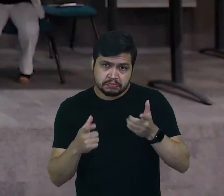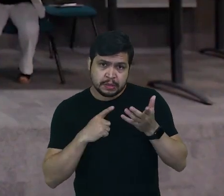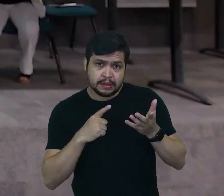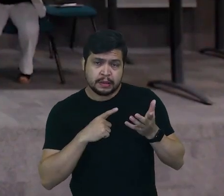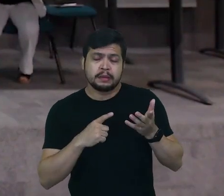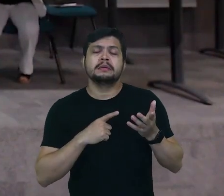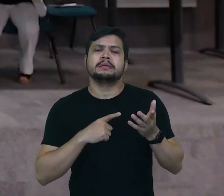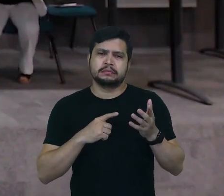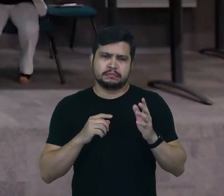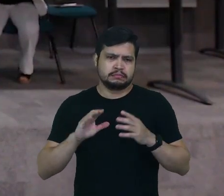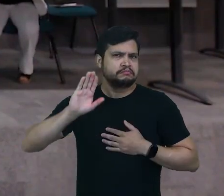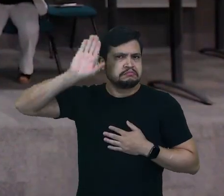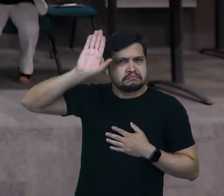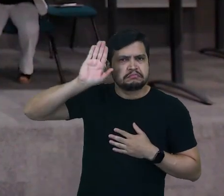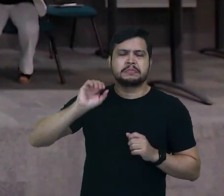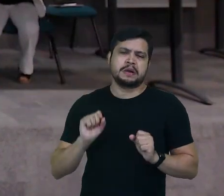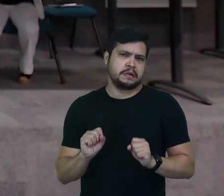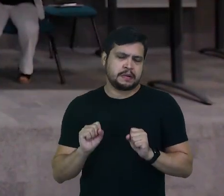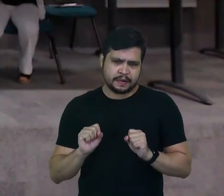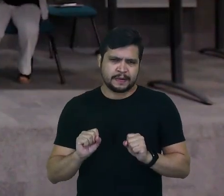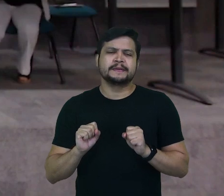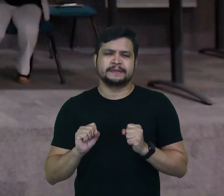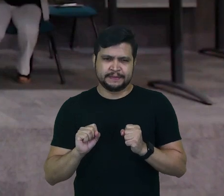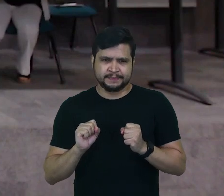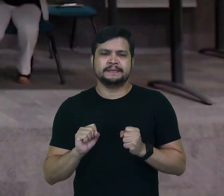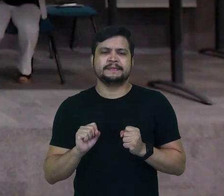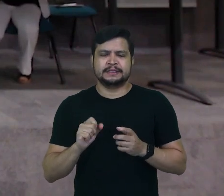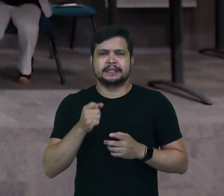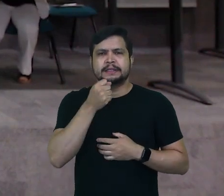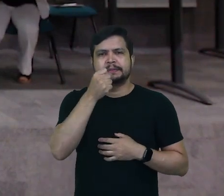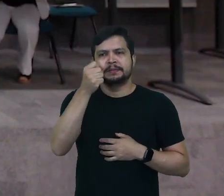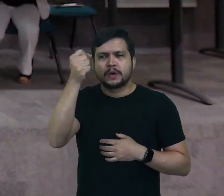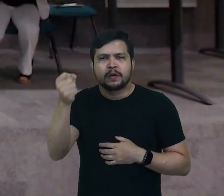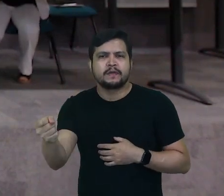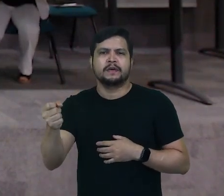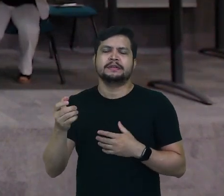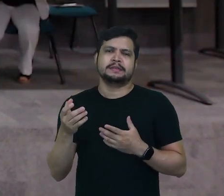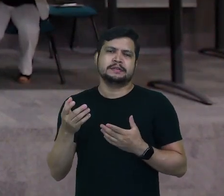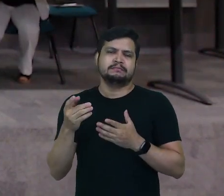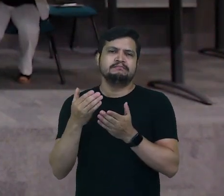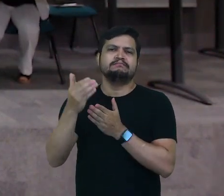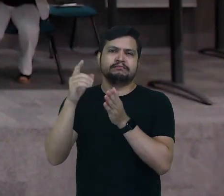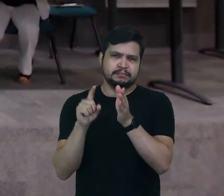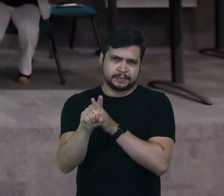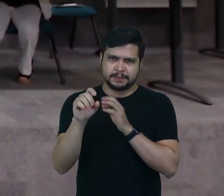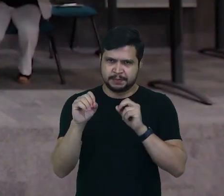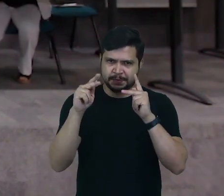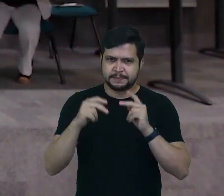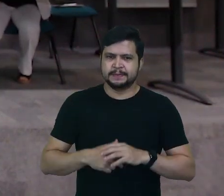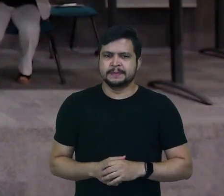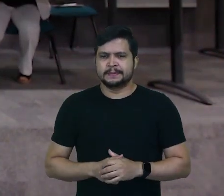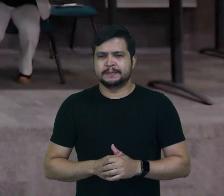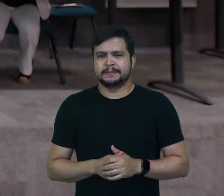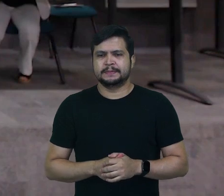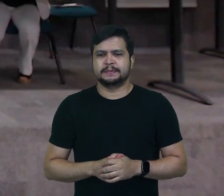alguma pergunta para a doutora Ana Clara, levante aí a mãozinha, que a gente vai passando o microfone. Professor